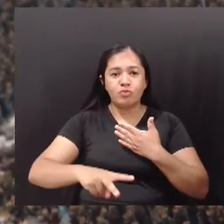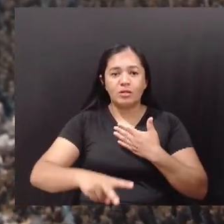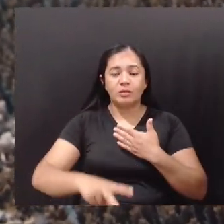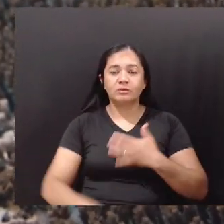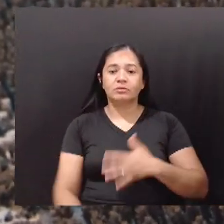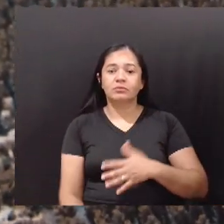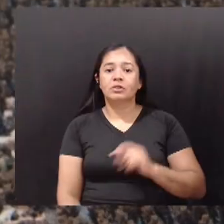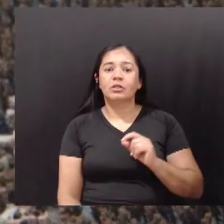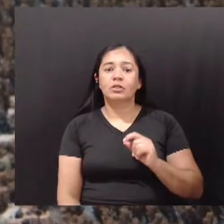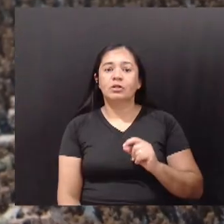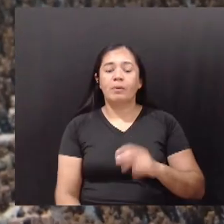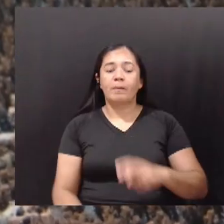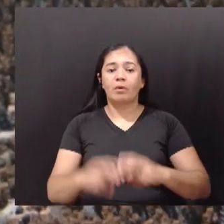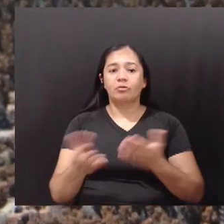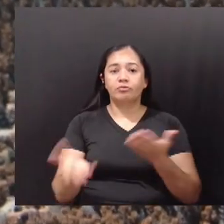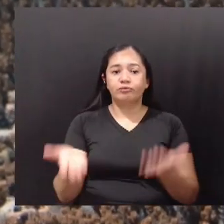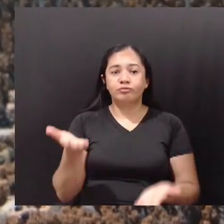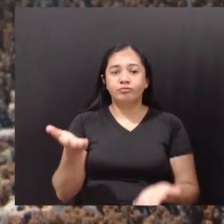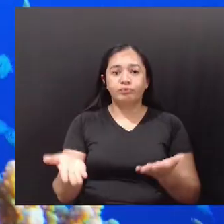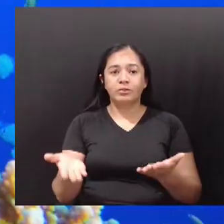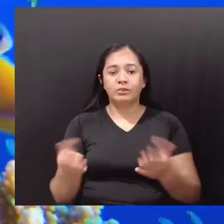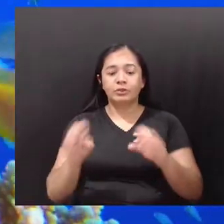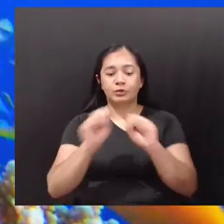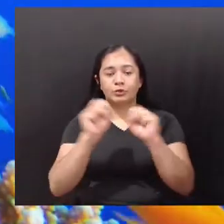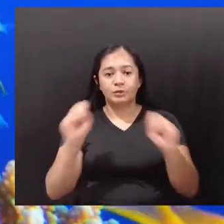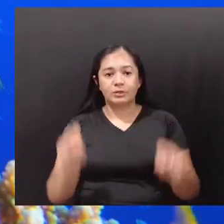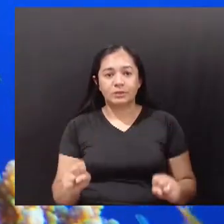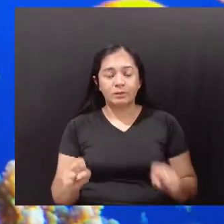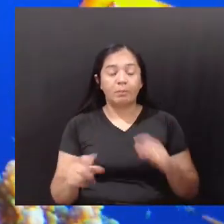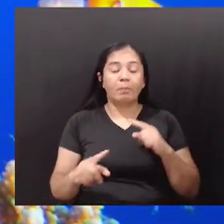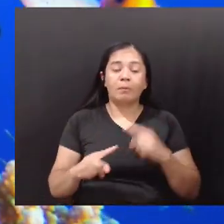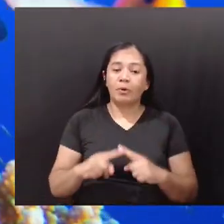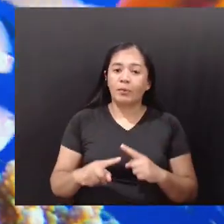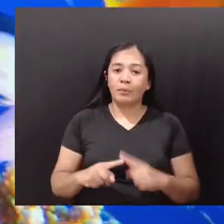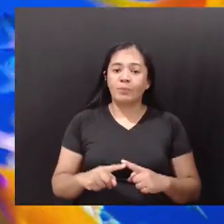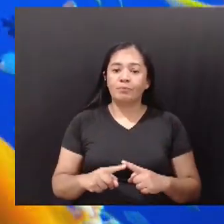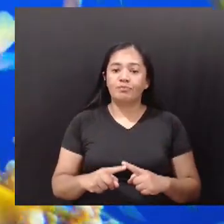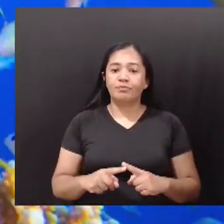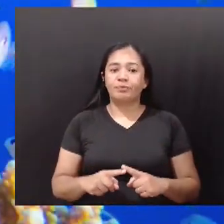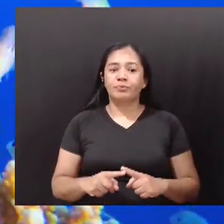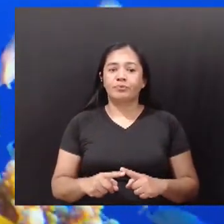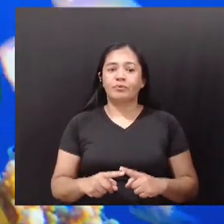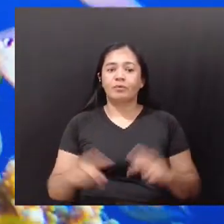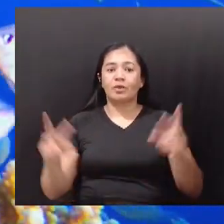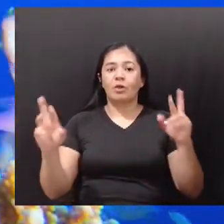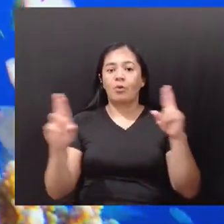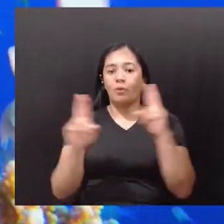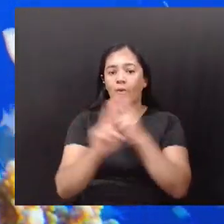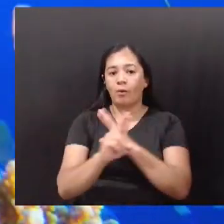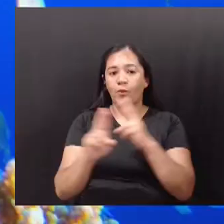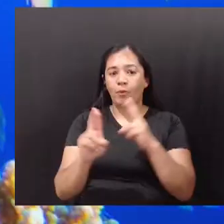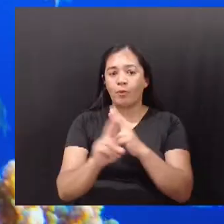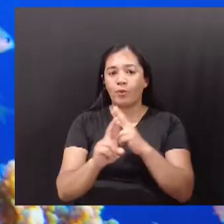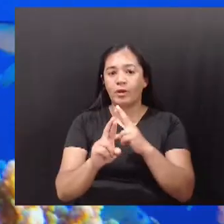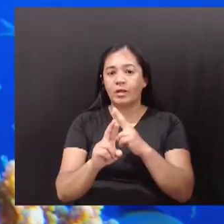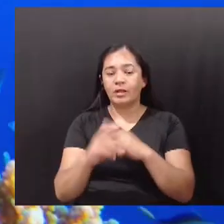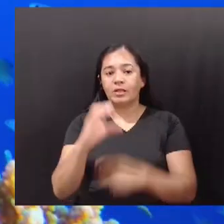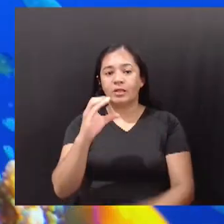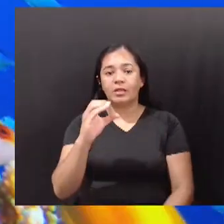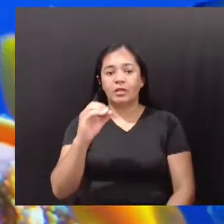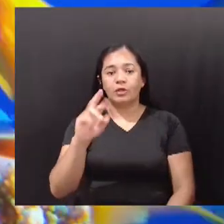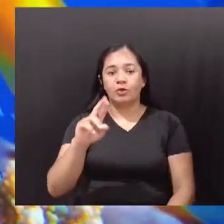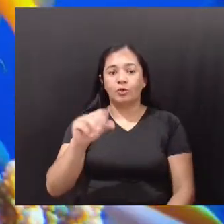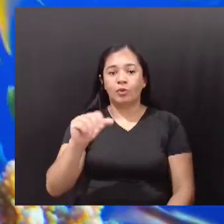balanço, na estabilidade dos sistemas. Porque o relacionamento dos corais com outras espécies dá um abrigo,